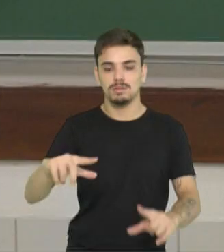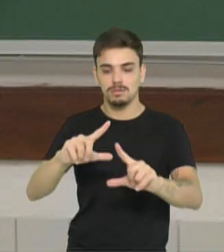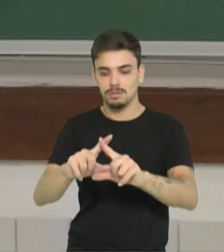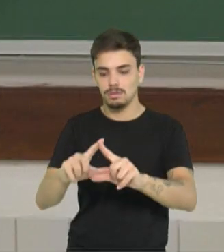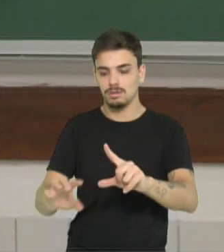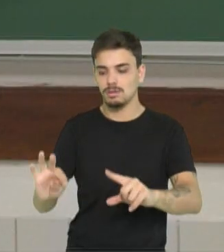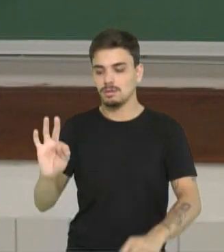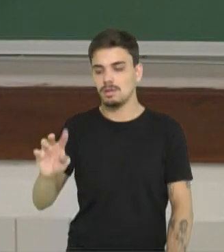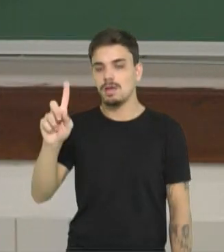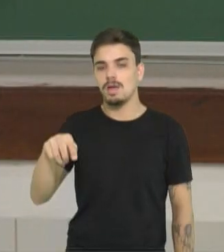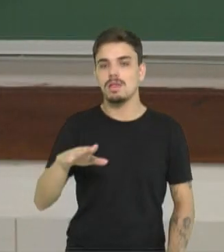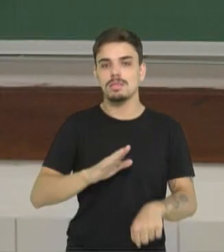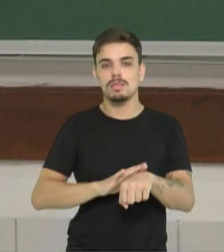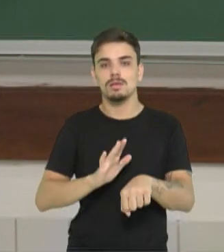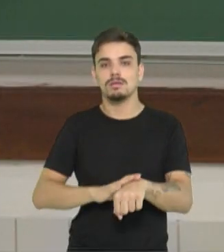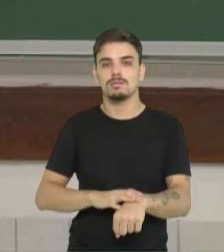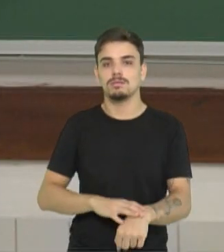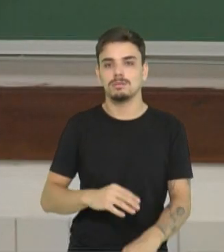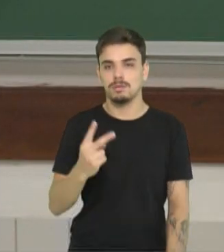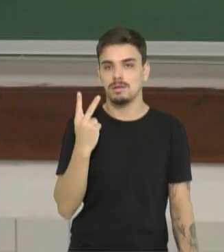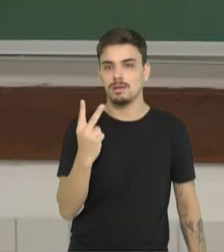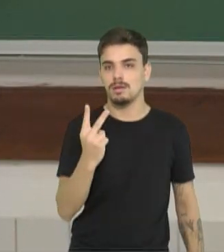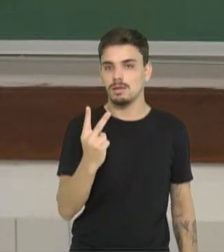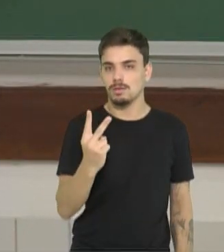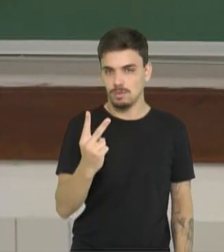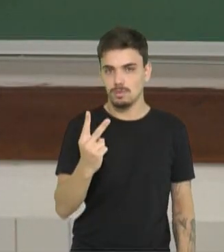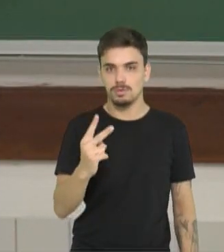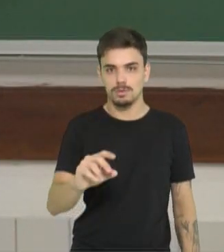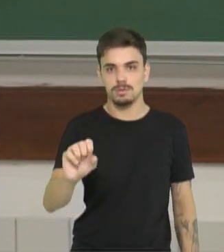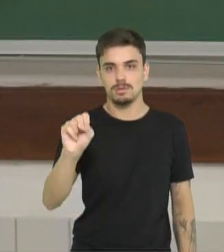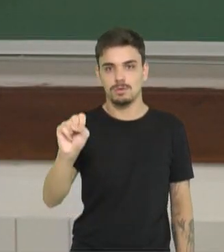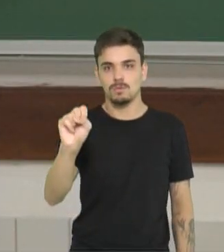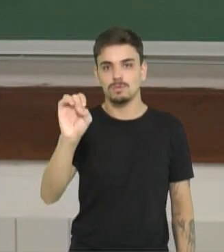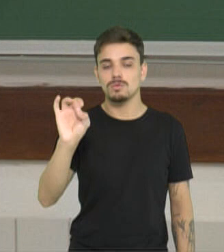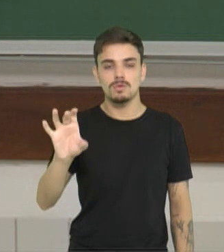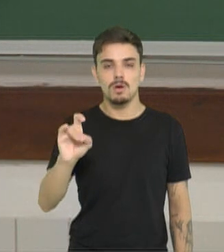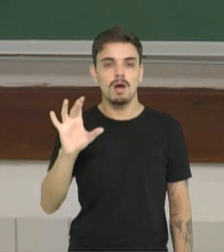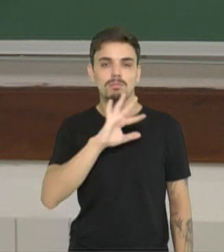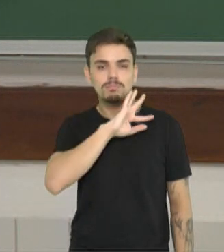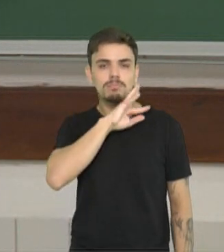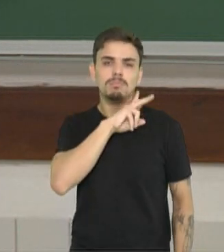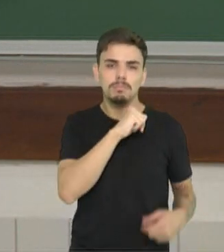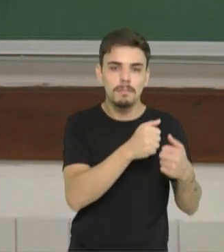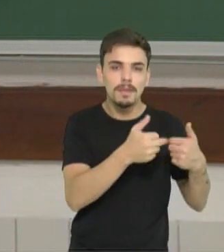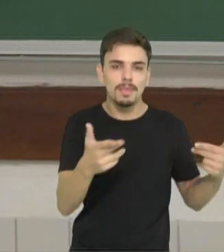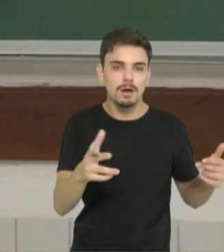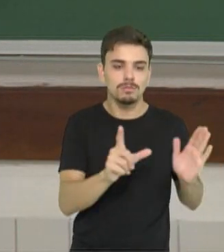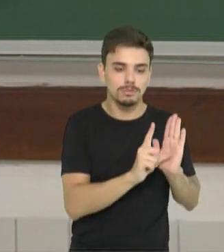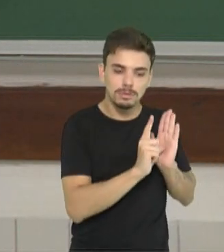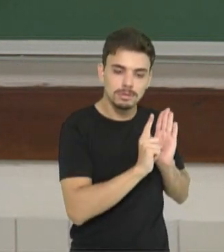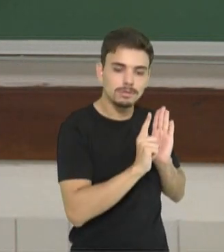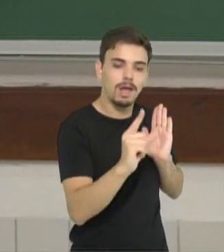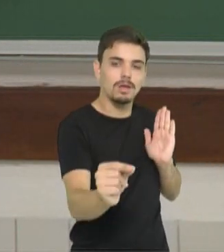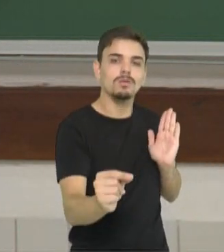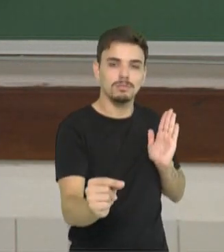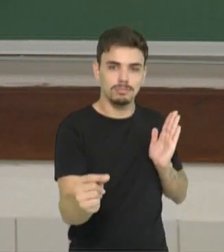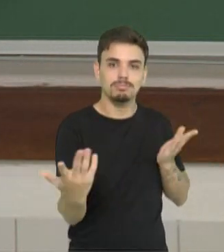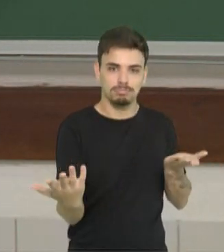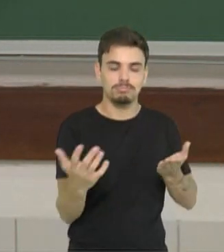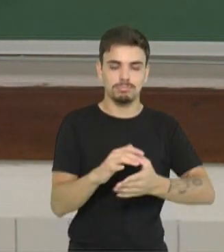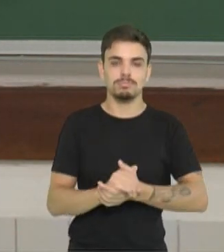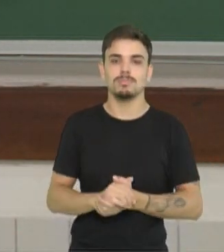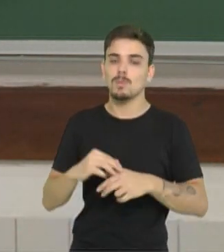ΔT é o tempo, que foram 2 segundos apenas que esse animal levou para chegar naquela velocidade.